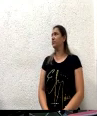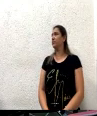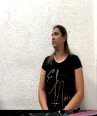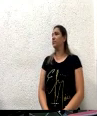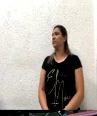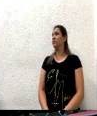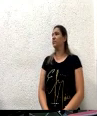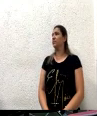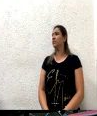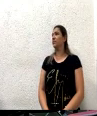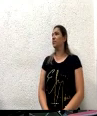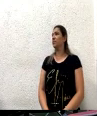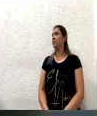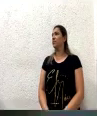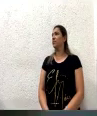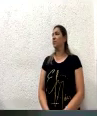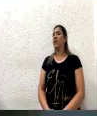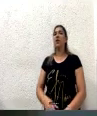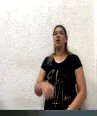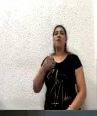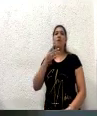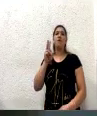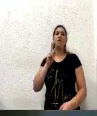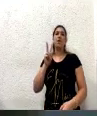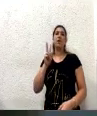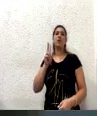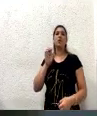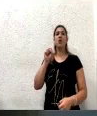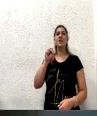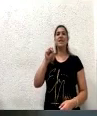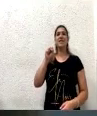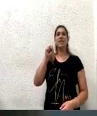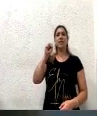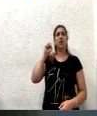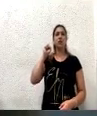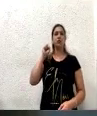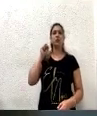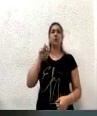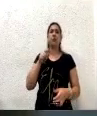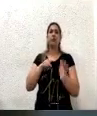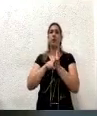Então, eu peço ao vereador Sérgio que faça a sua pergunta.